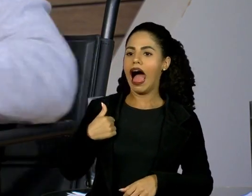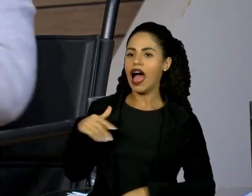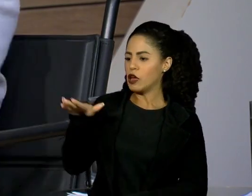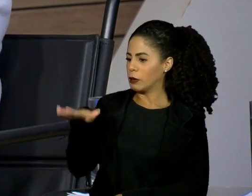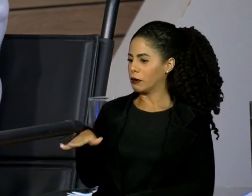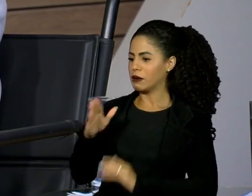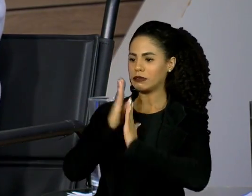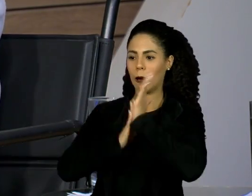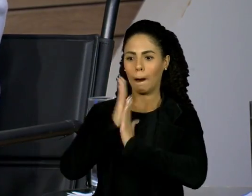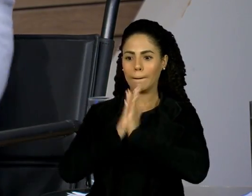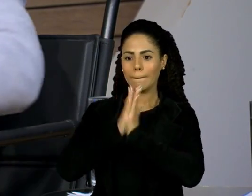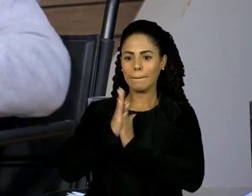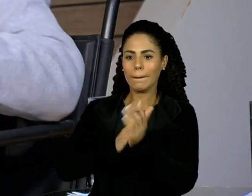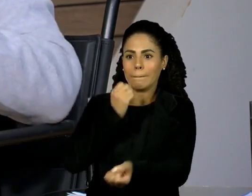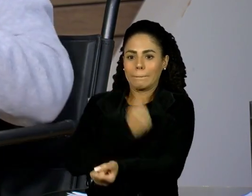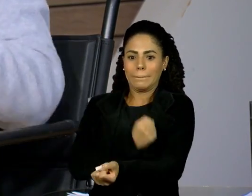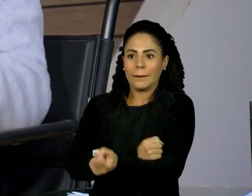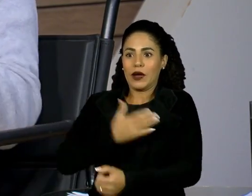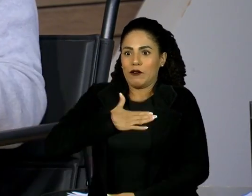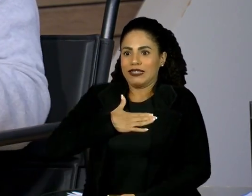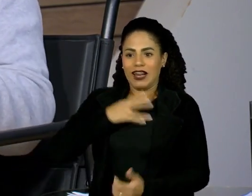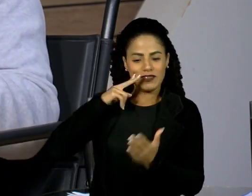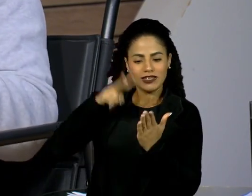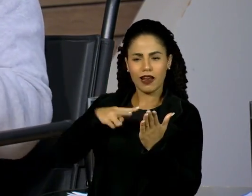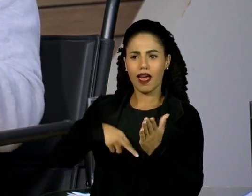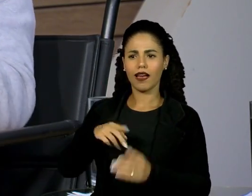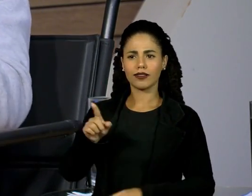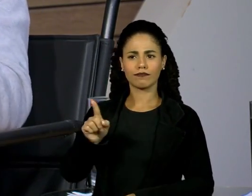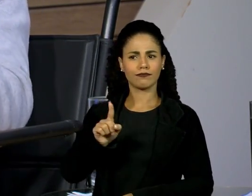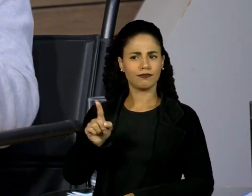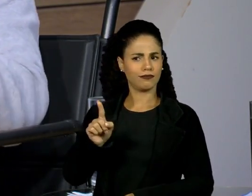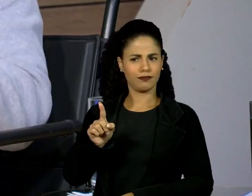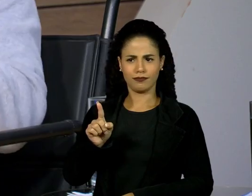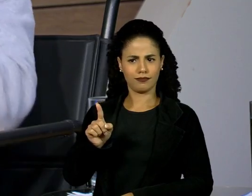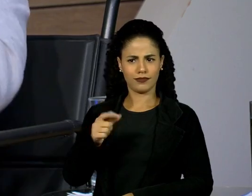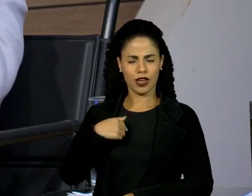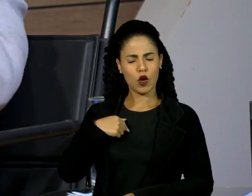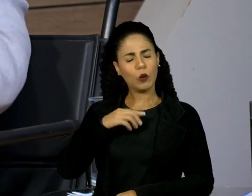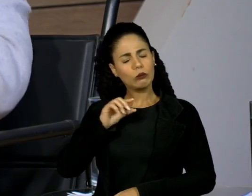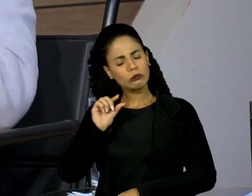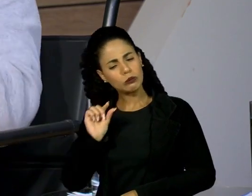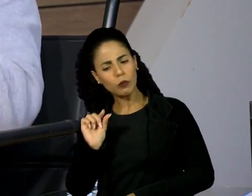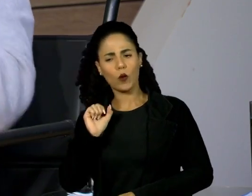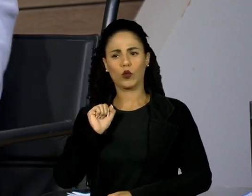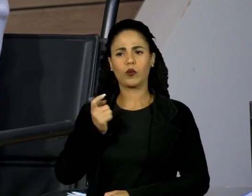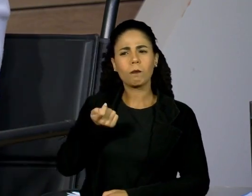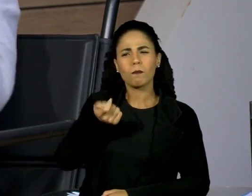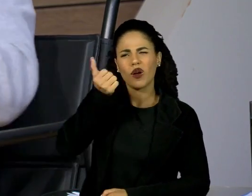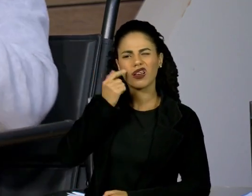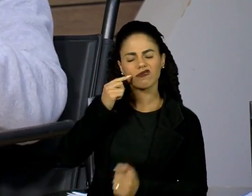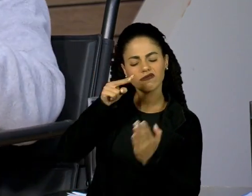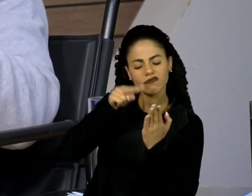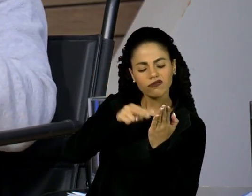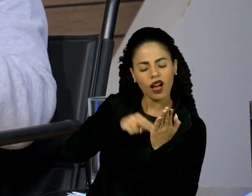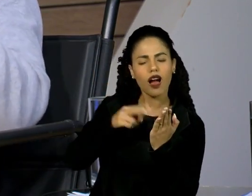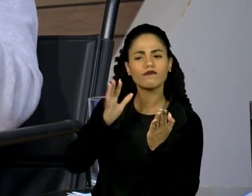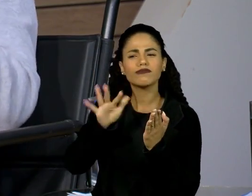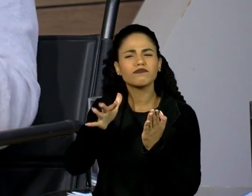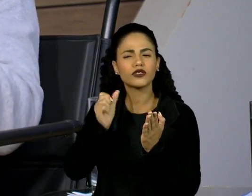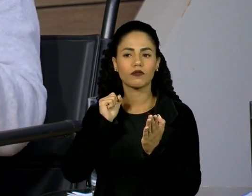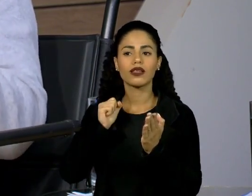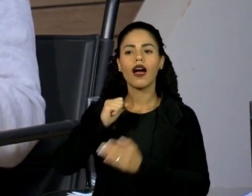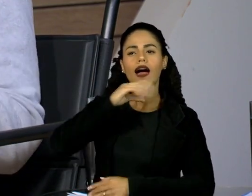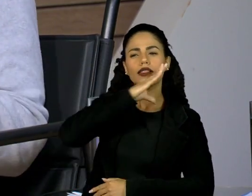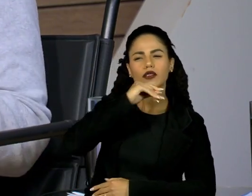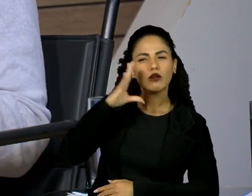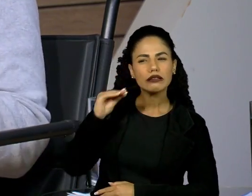criança viciada em leitura. Né? Não, eu gostava de ler, mas era uma relação próxima, mas não tão próxima. Na